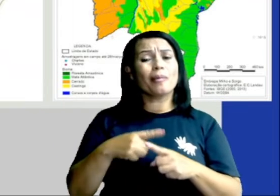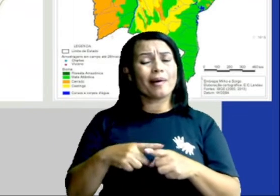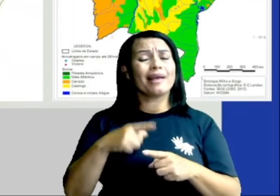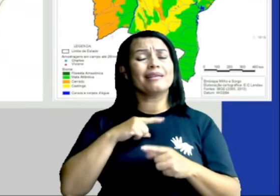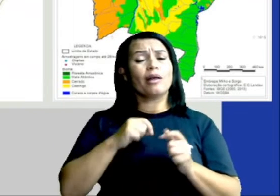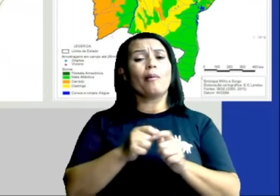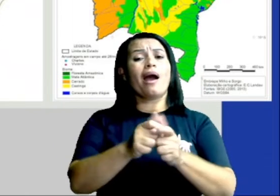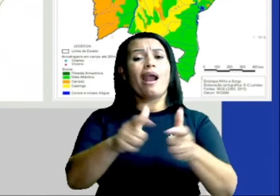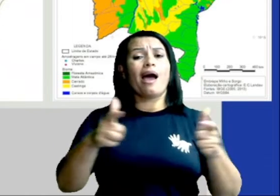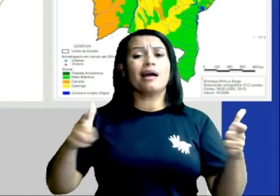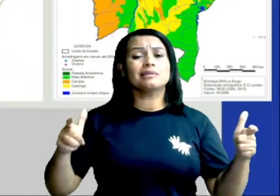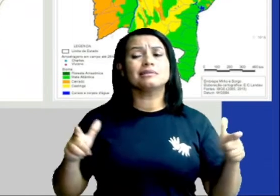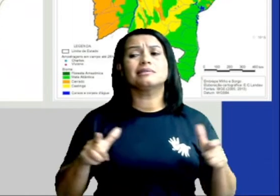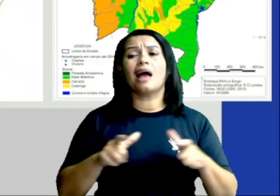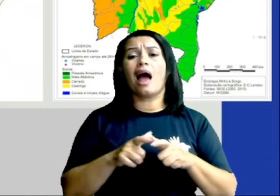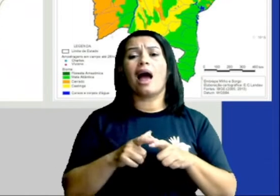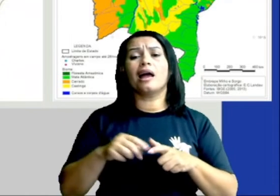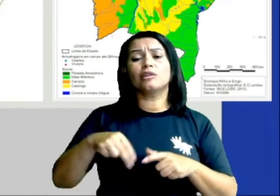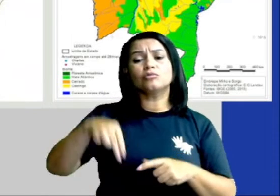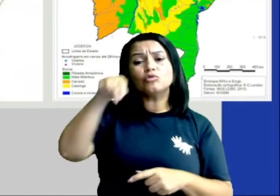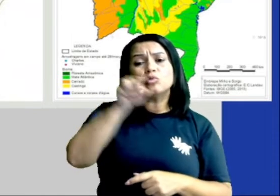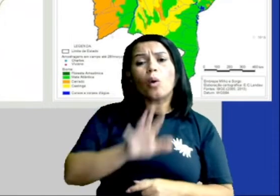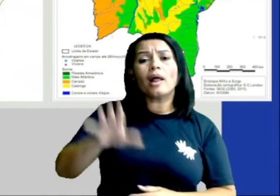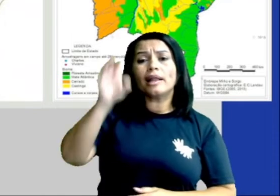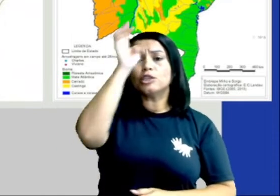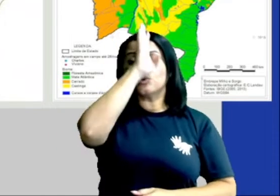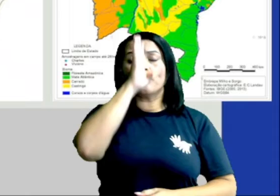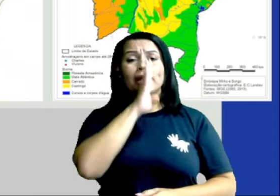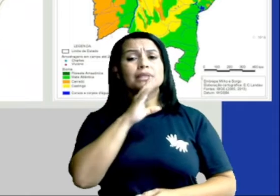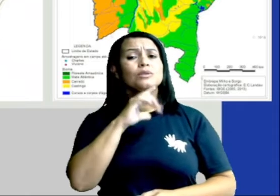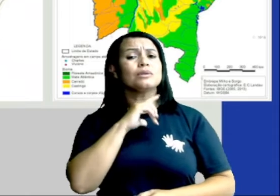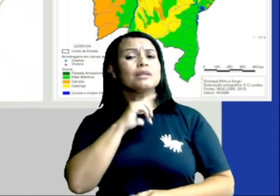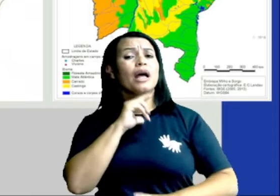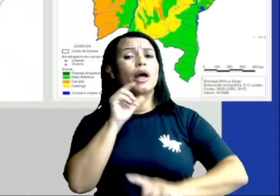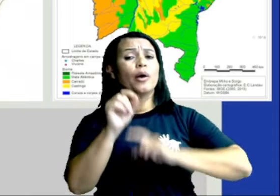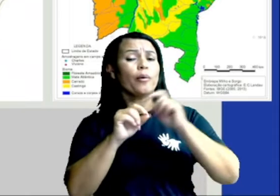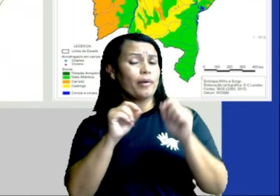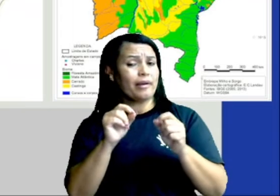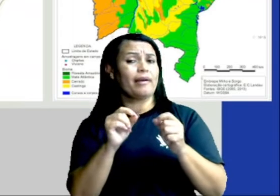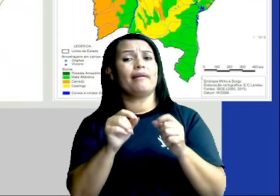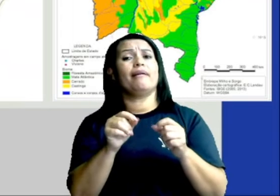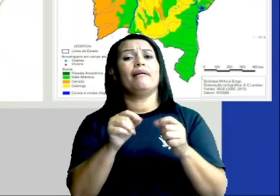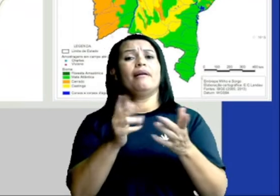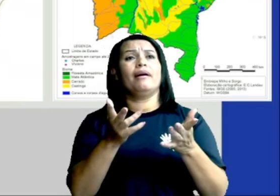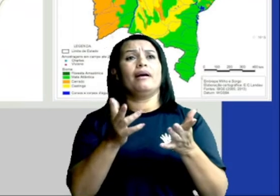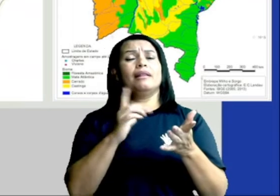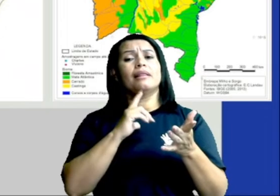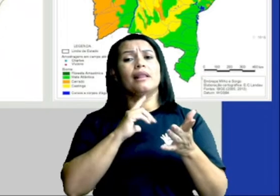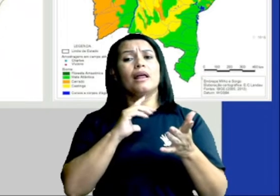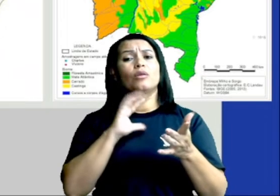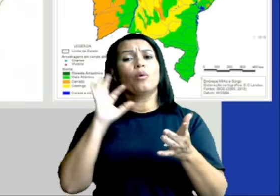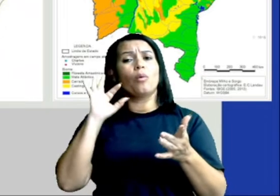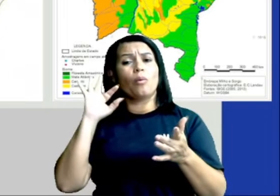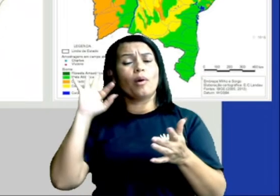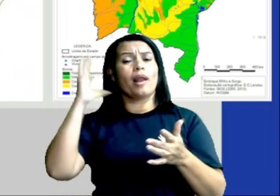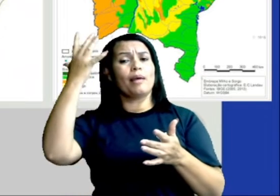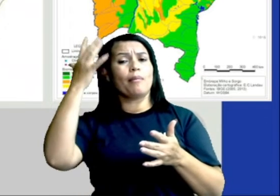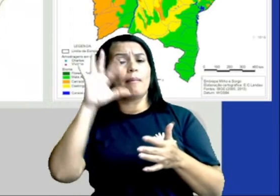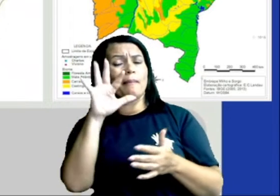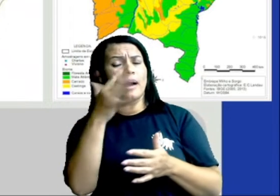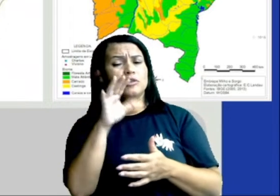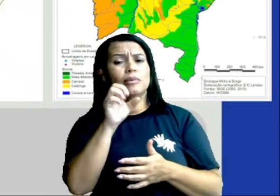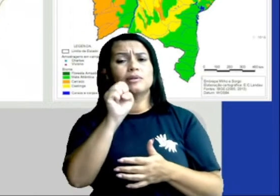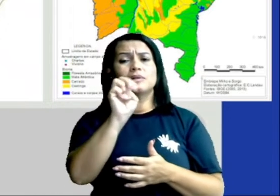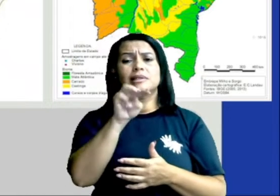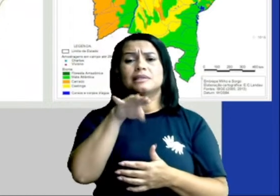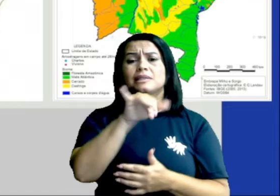uma grande área da região Nordeste do Brasil, tá? Esse domínio vegetal, ele vai estar condicionado a um clima semiárido, como vocês sabem. O